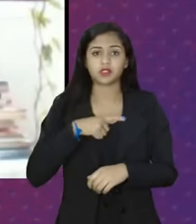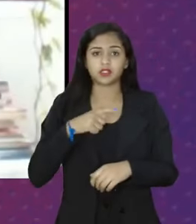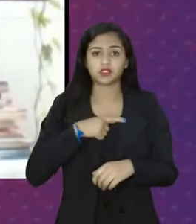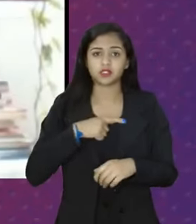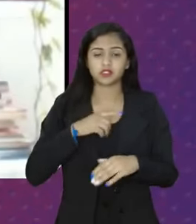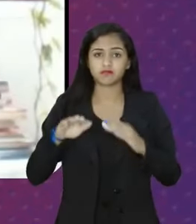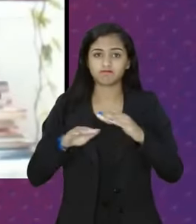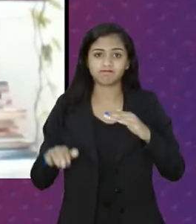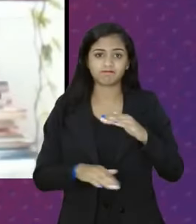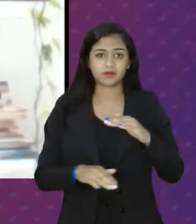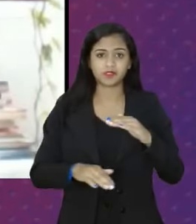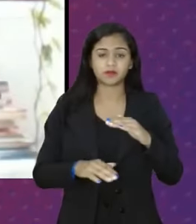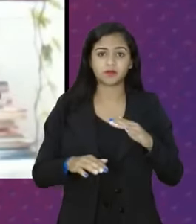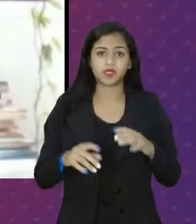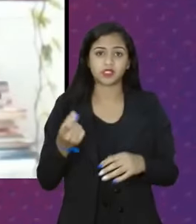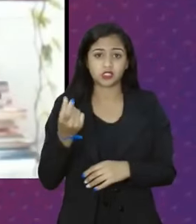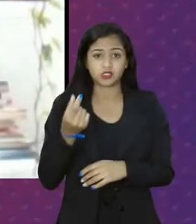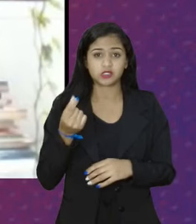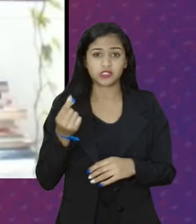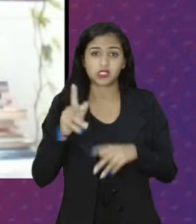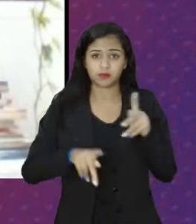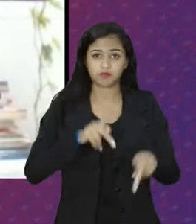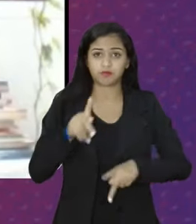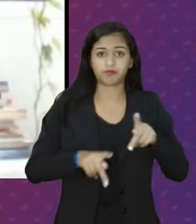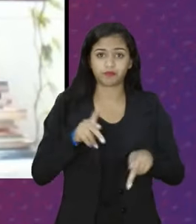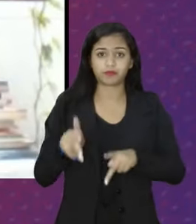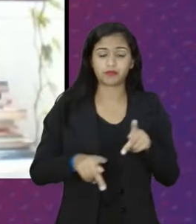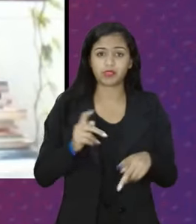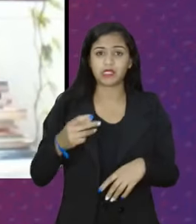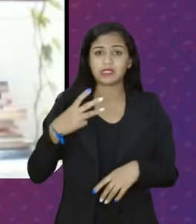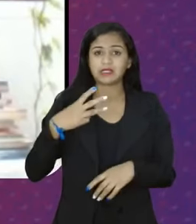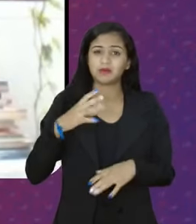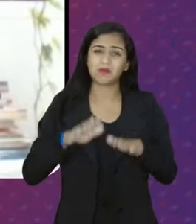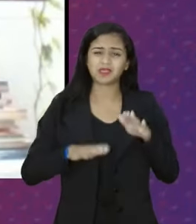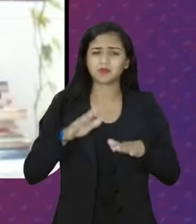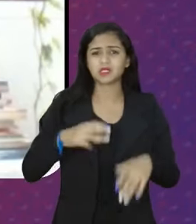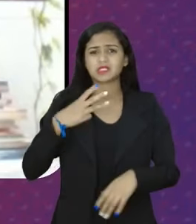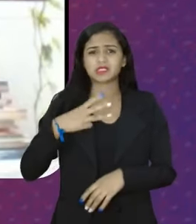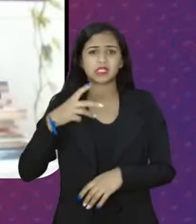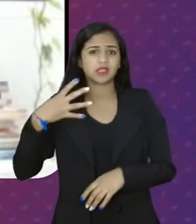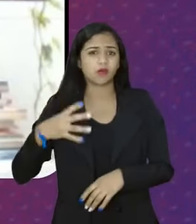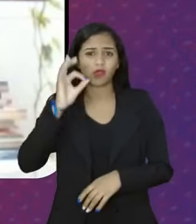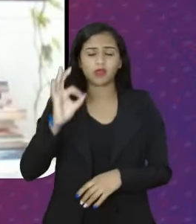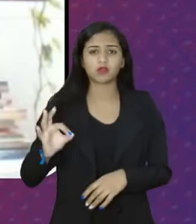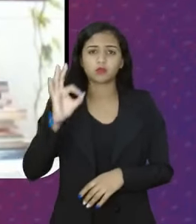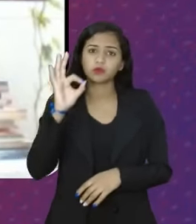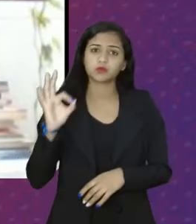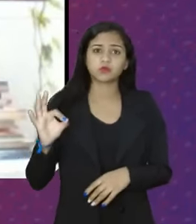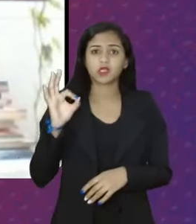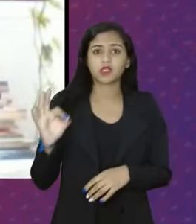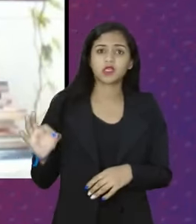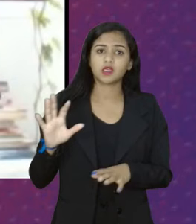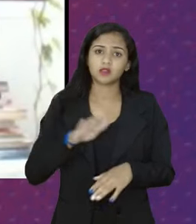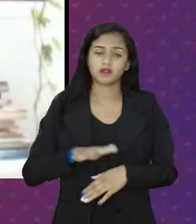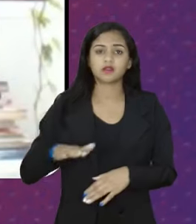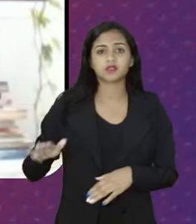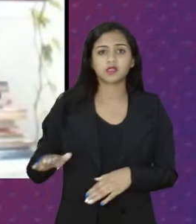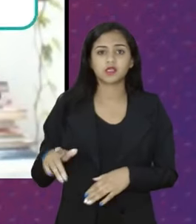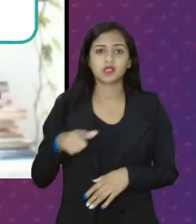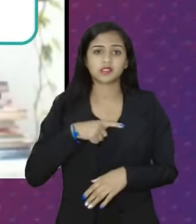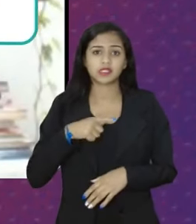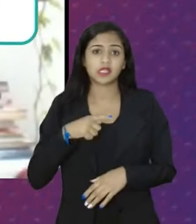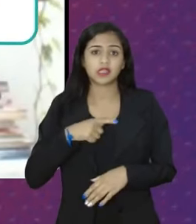baixo de renda da população, quase 34% das crianças